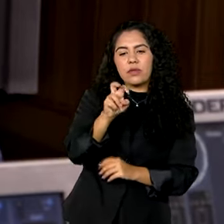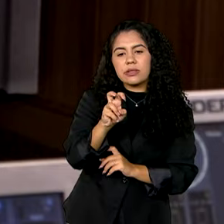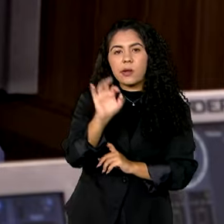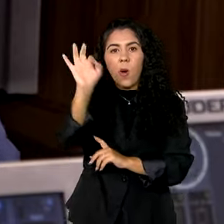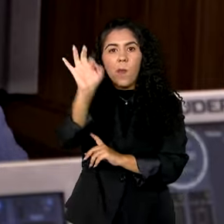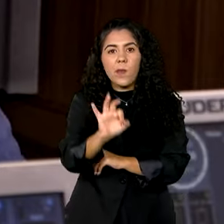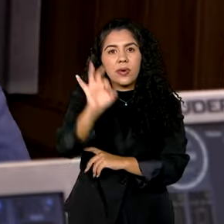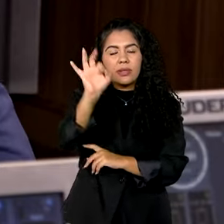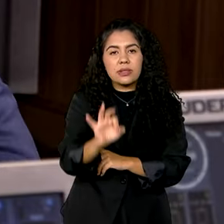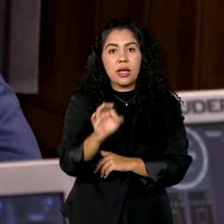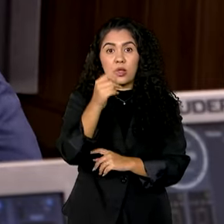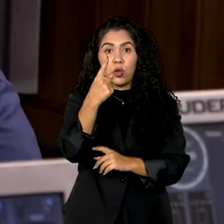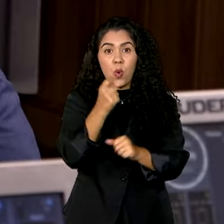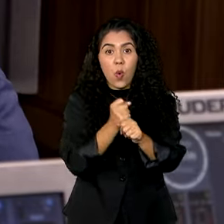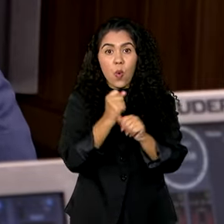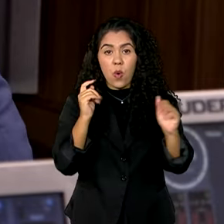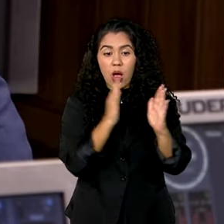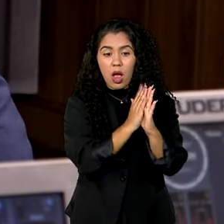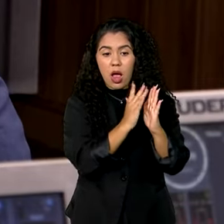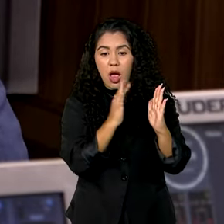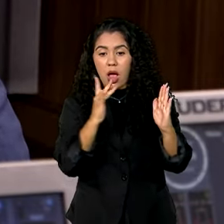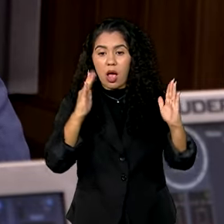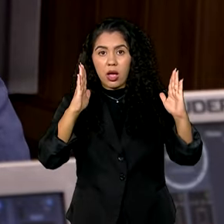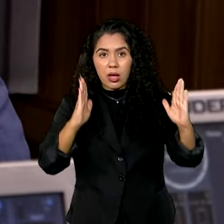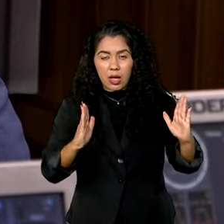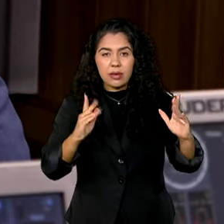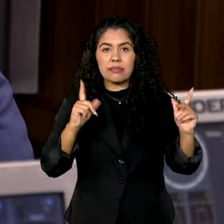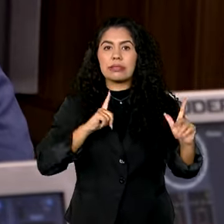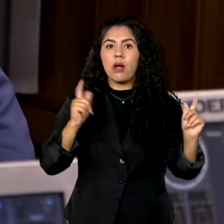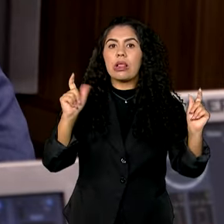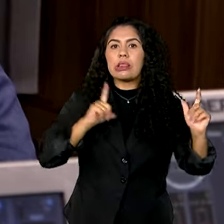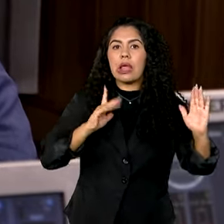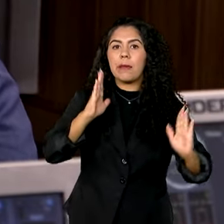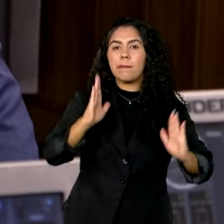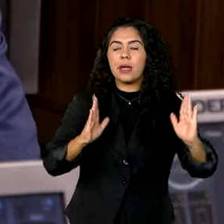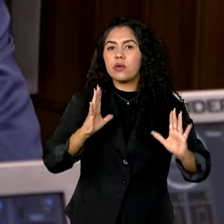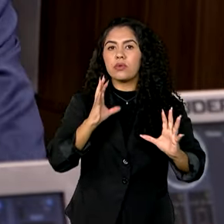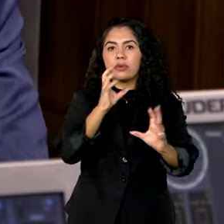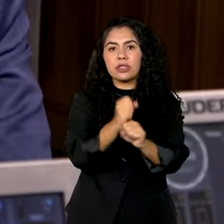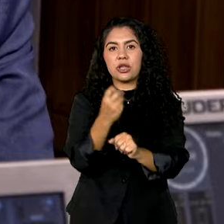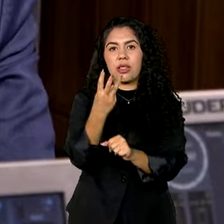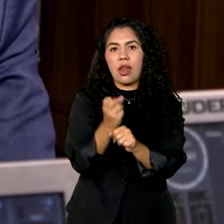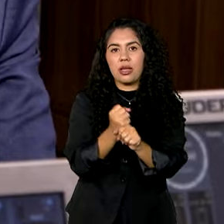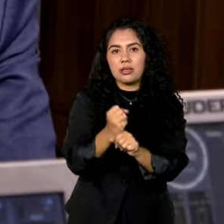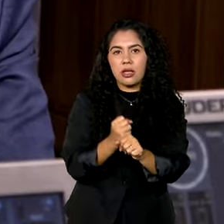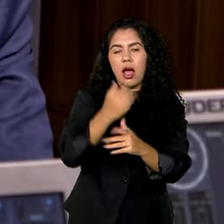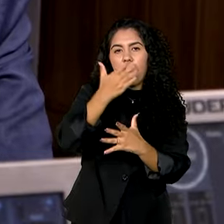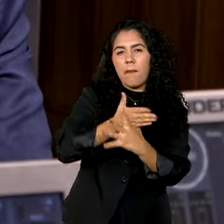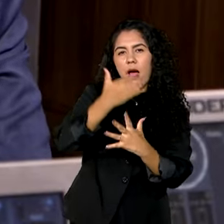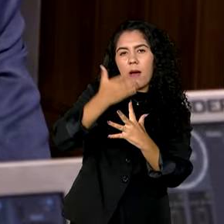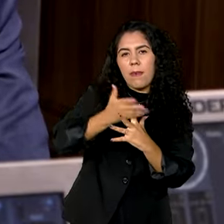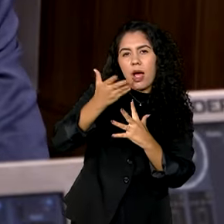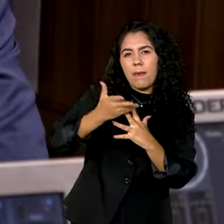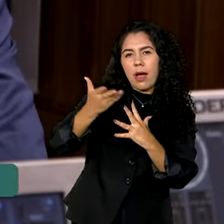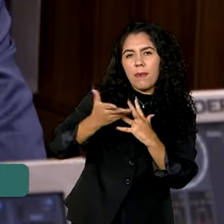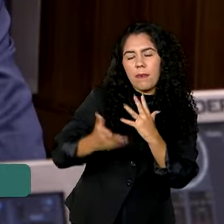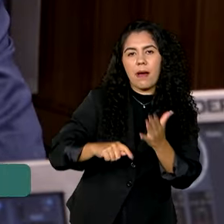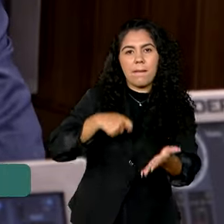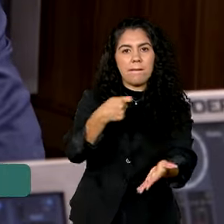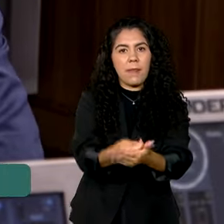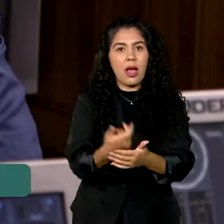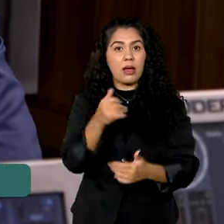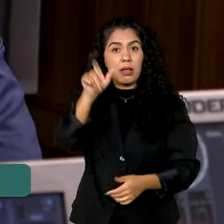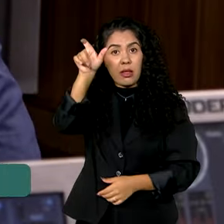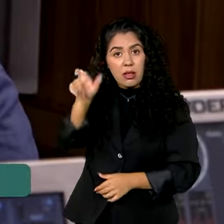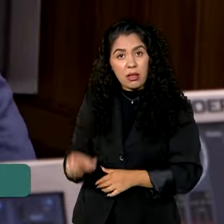até 3 anos aí para pagar. E aí a gente tem aí, inclusive, bônus de adimplência, tá? Ou seja, o agricultor que acessar o